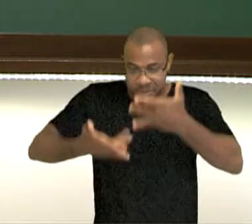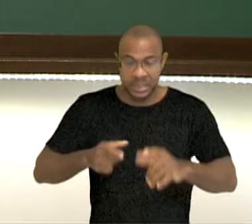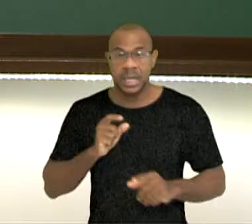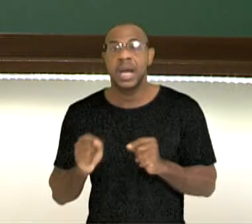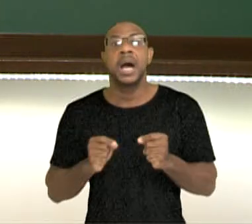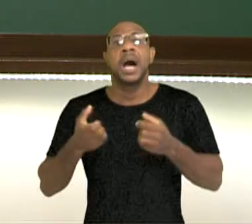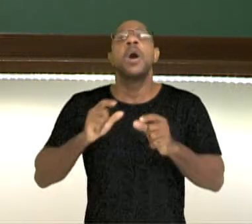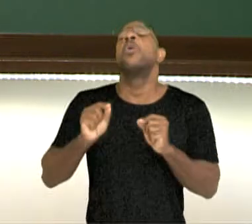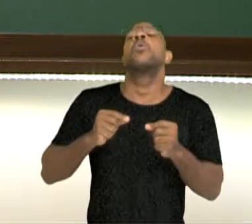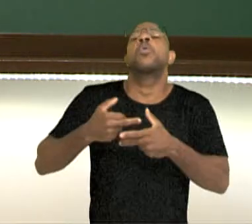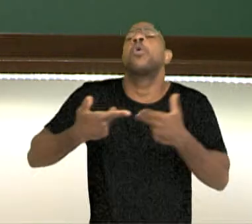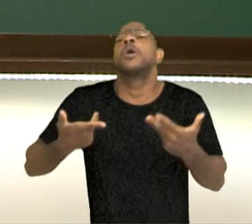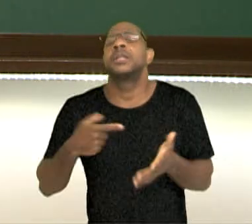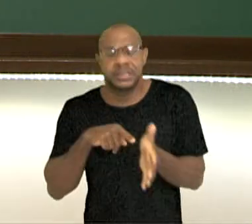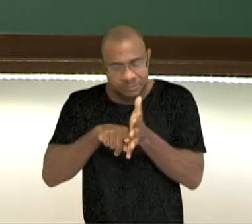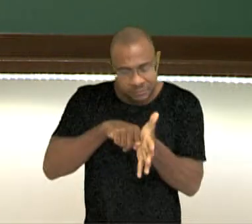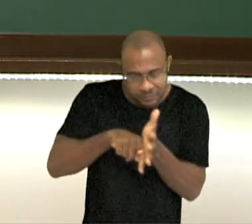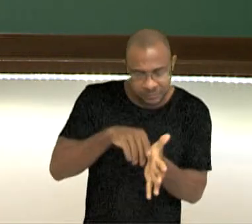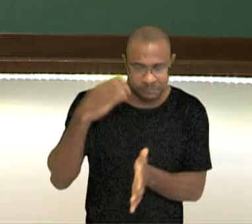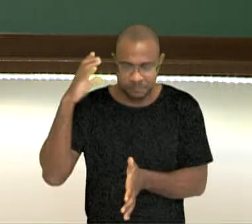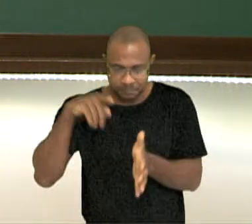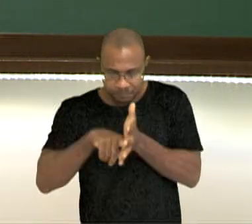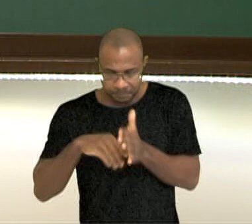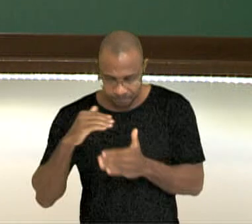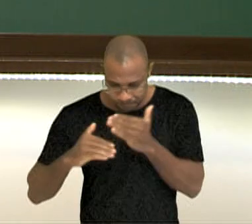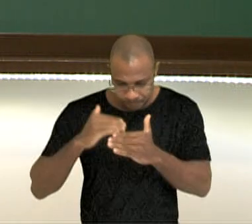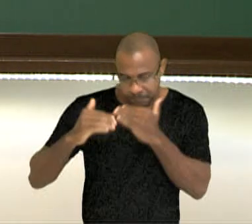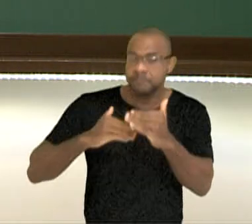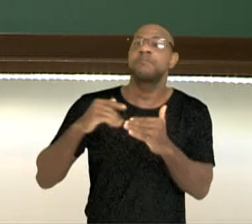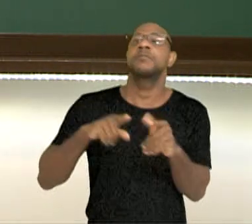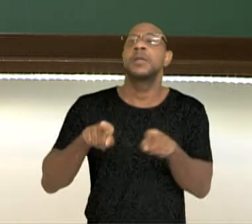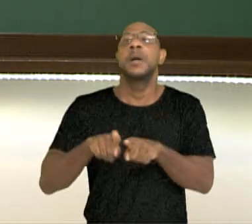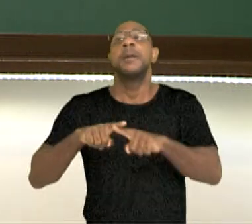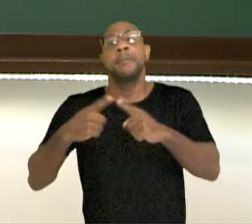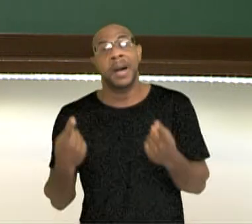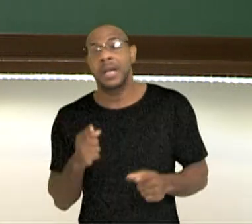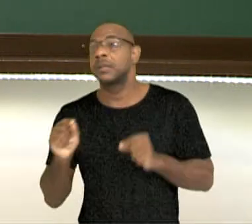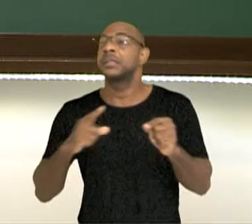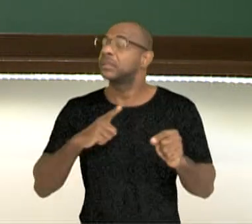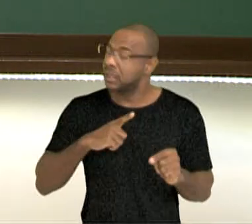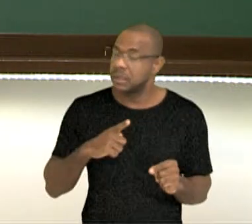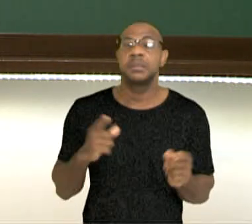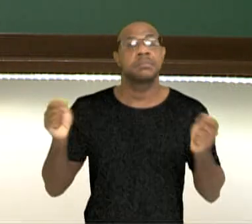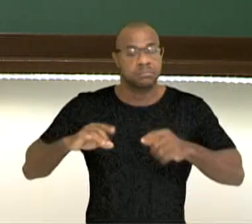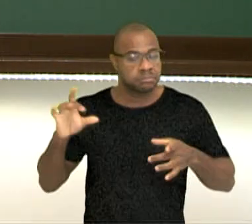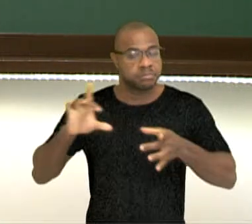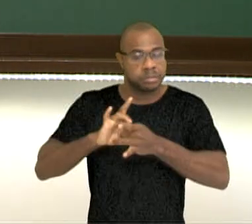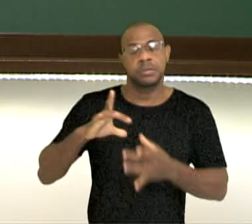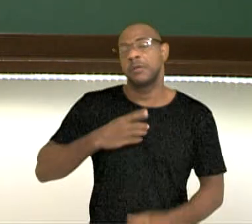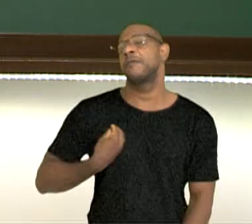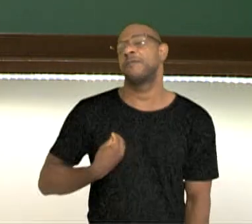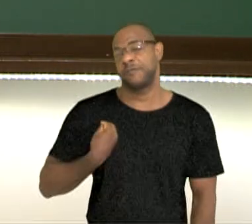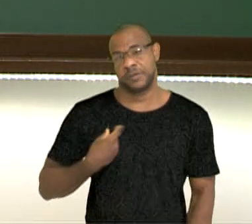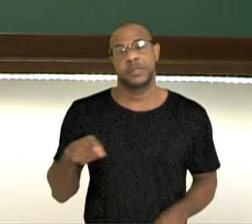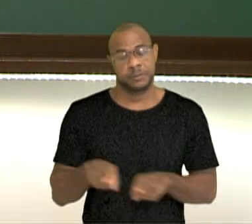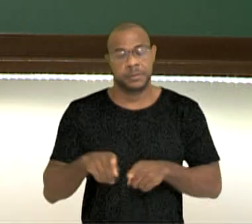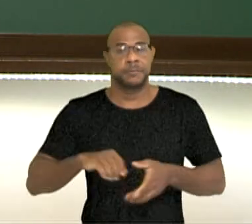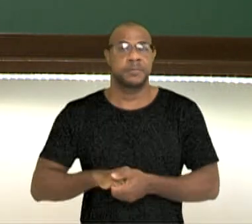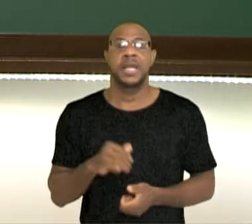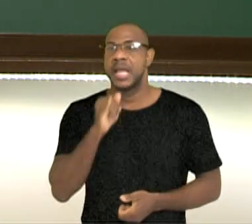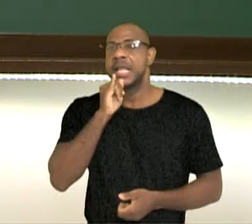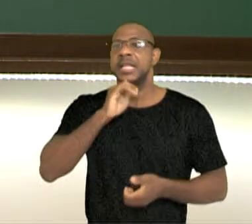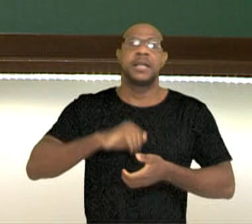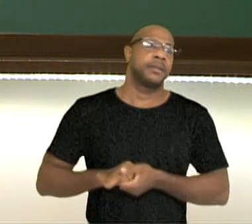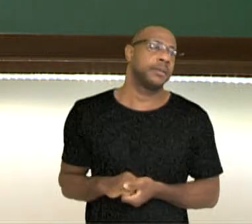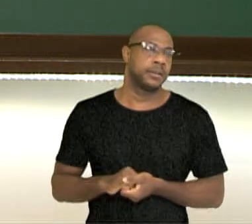explicar algo que foi mais cientificamente elaborado, mas que tem tudo a ver com a nossa vida. Então, como por